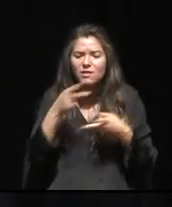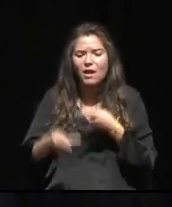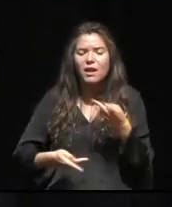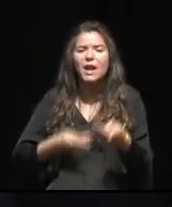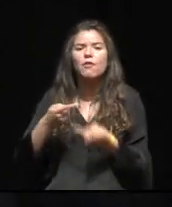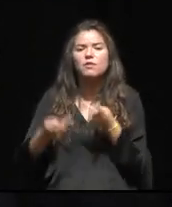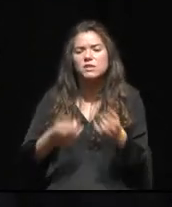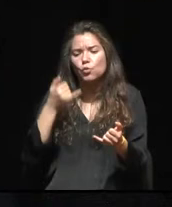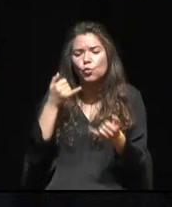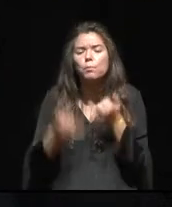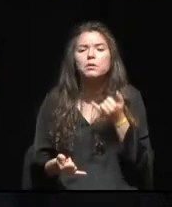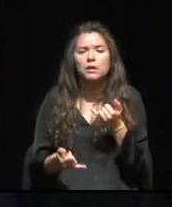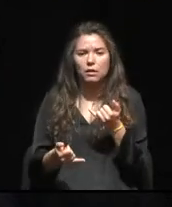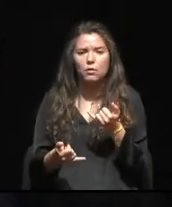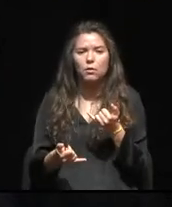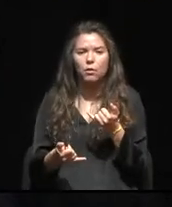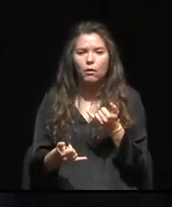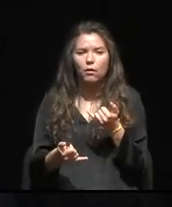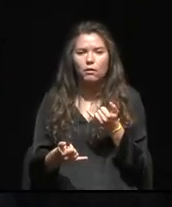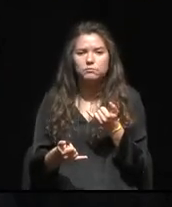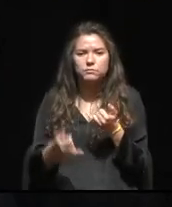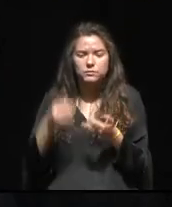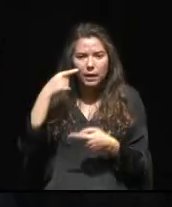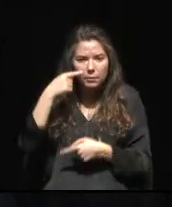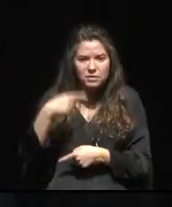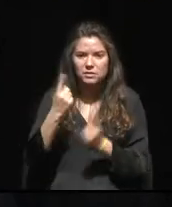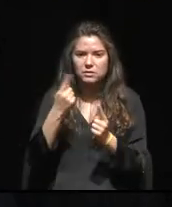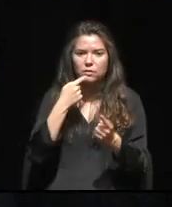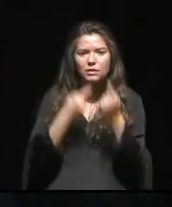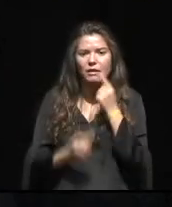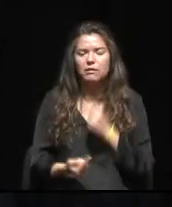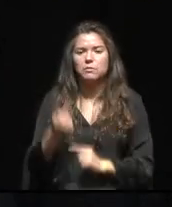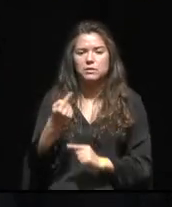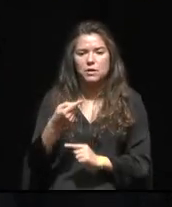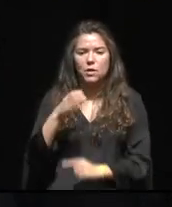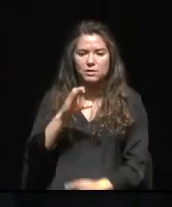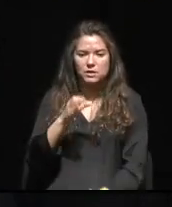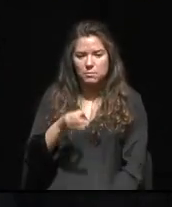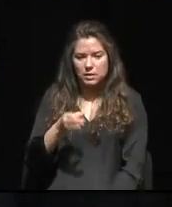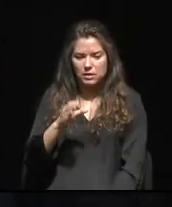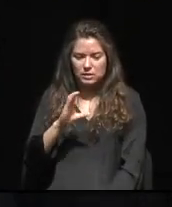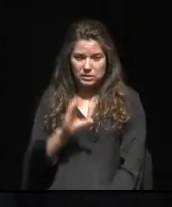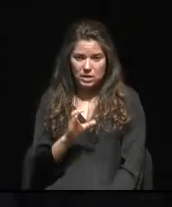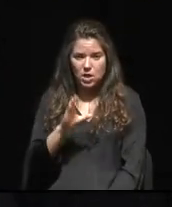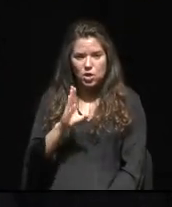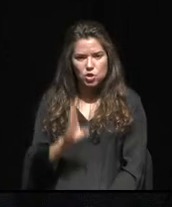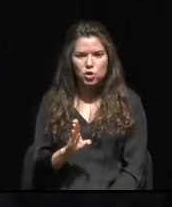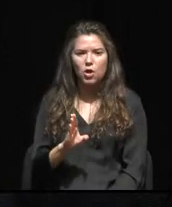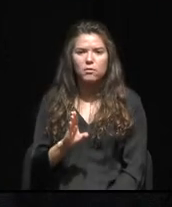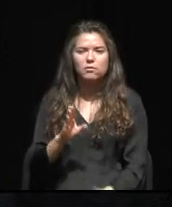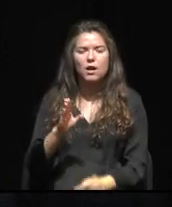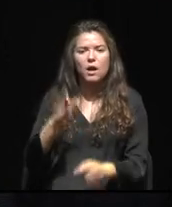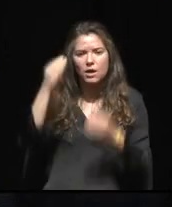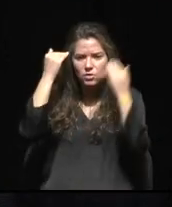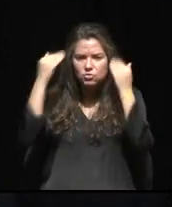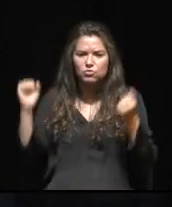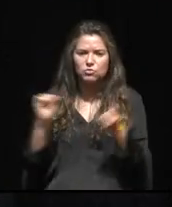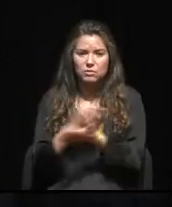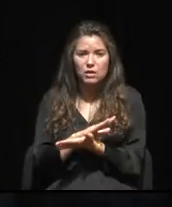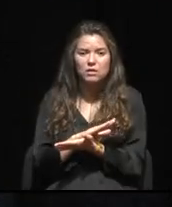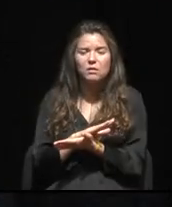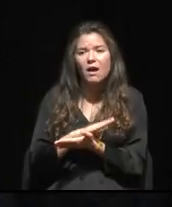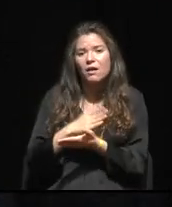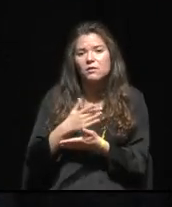avaliação do risco que levou à apresentação da queixa à cpcj as notícias falam em critérios Como